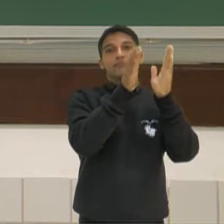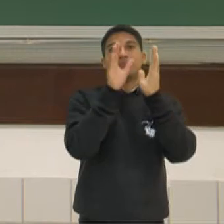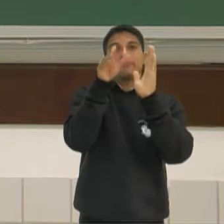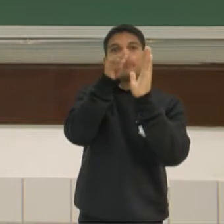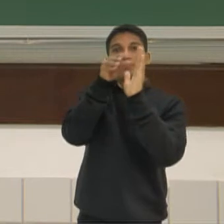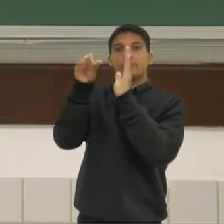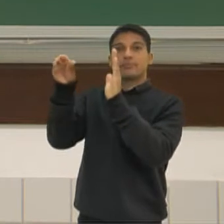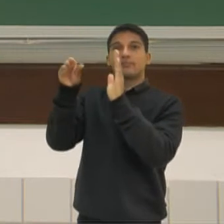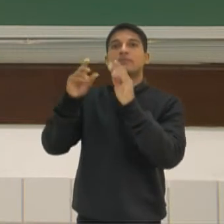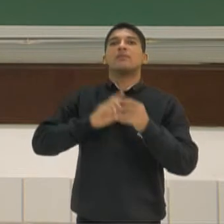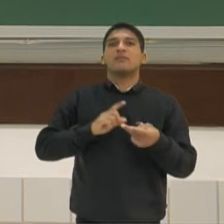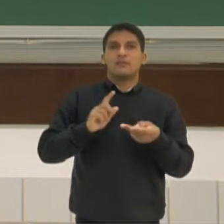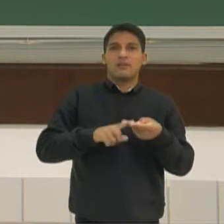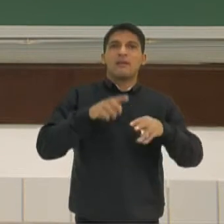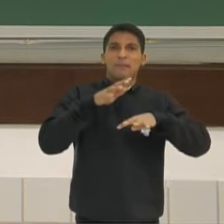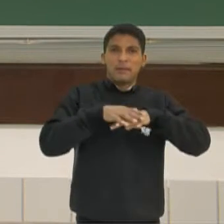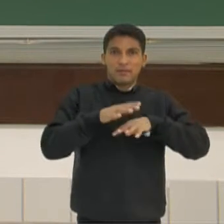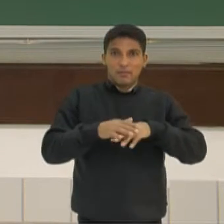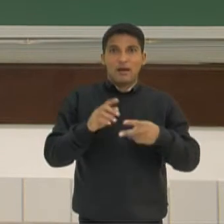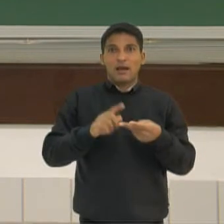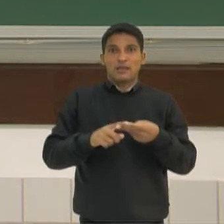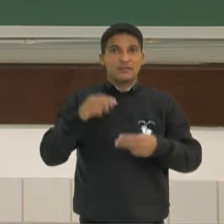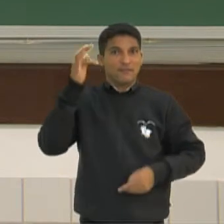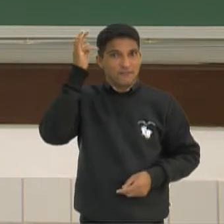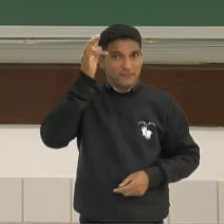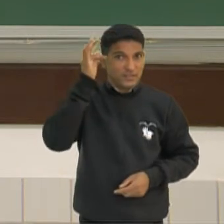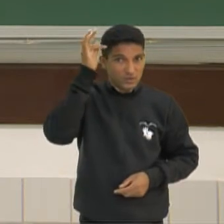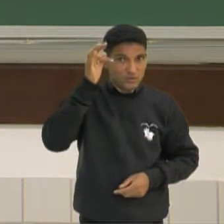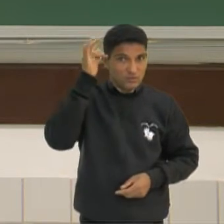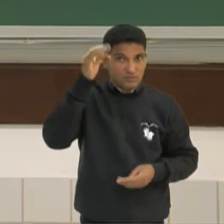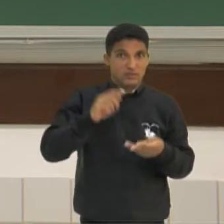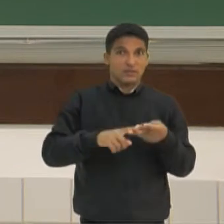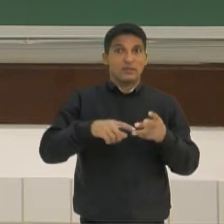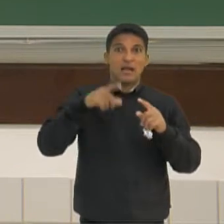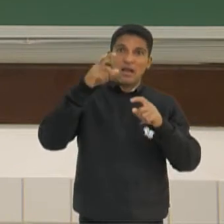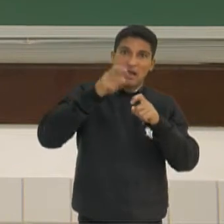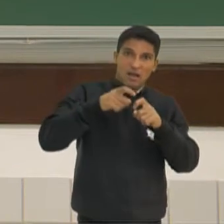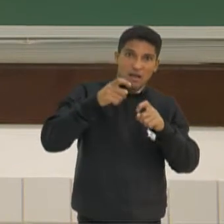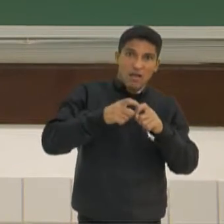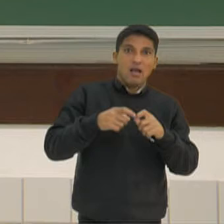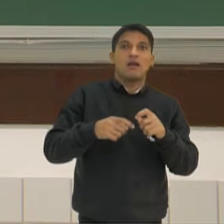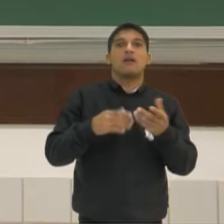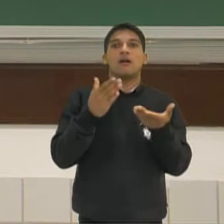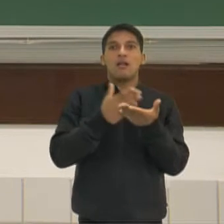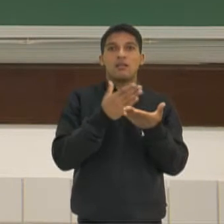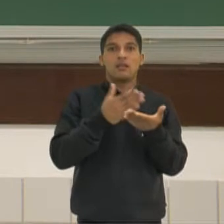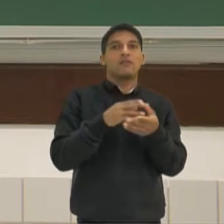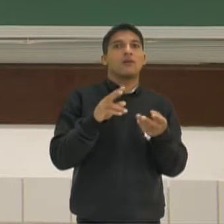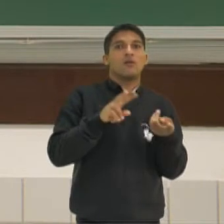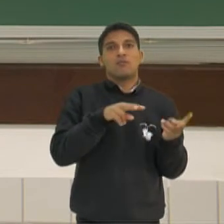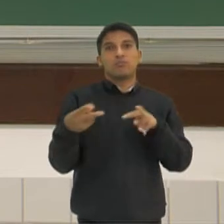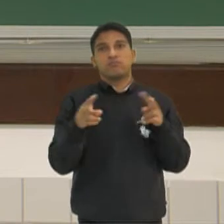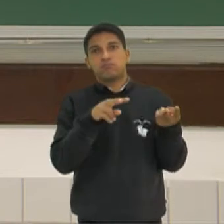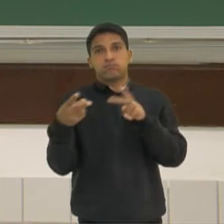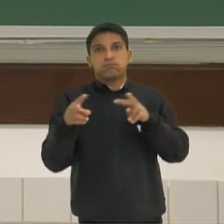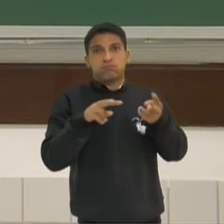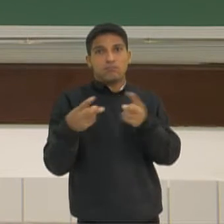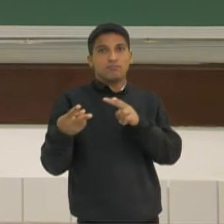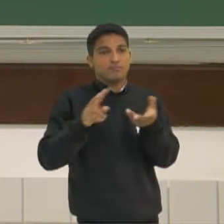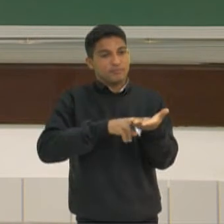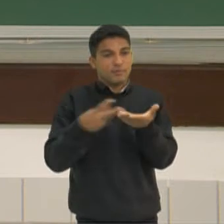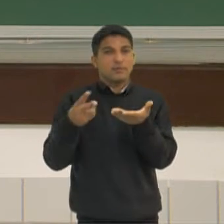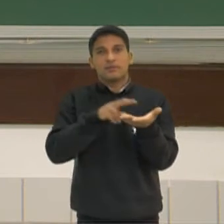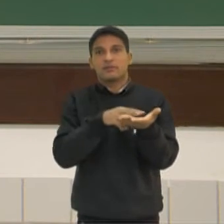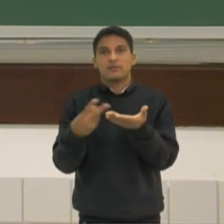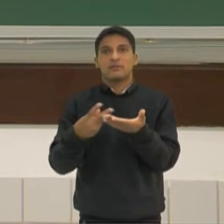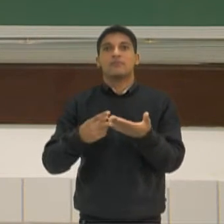filosofia, medicina. Aí talvez seja uma observação interessante para a gente pensar que esse é o mesmo